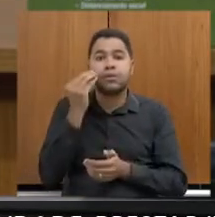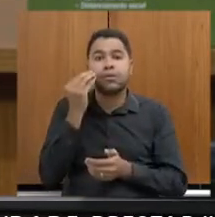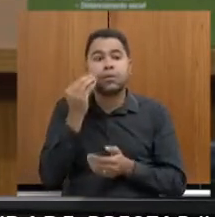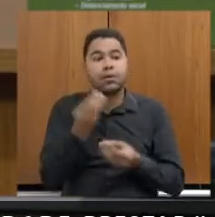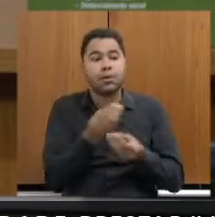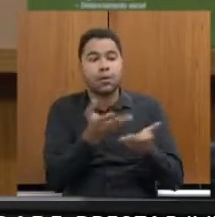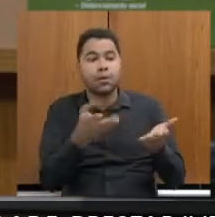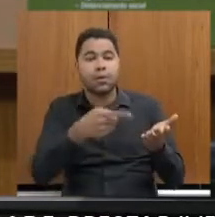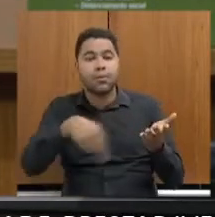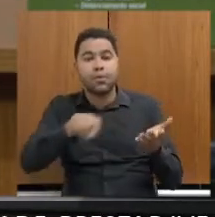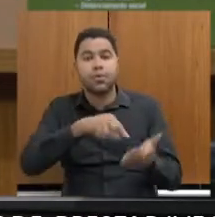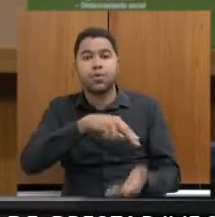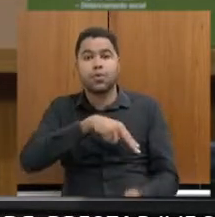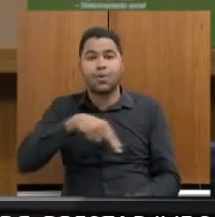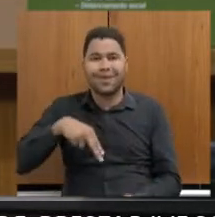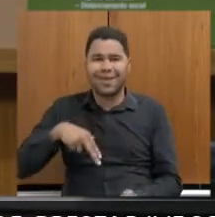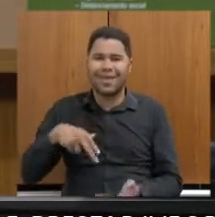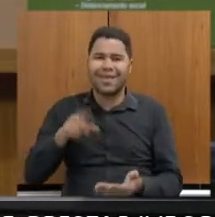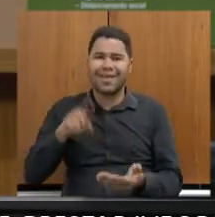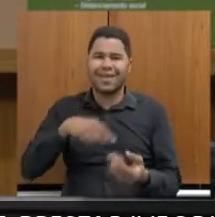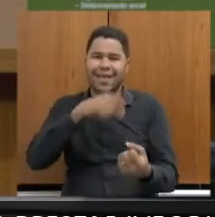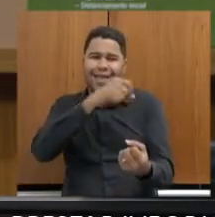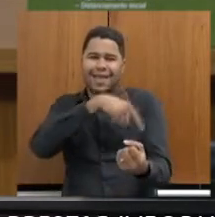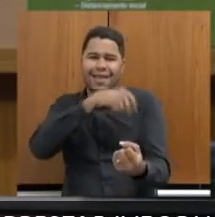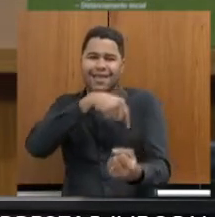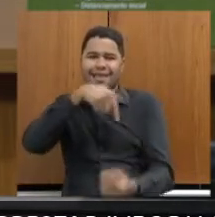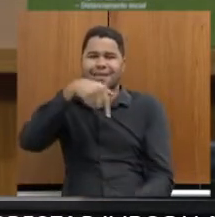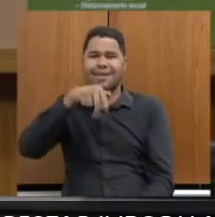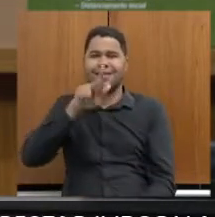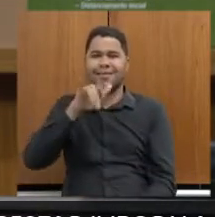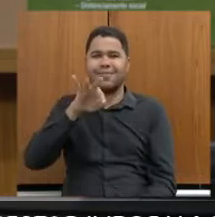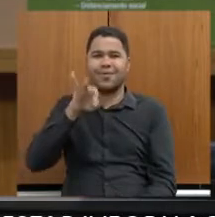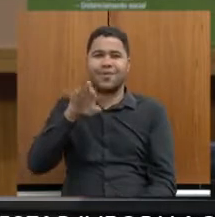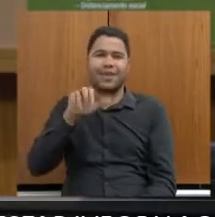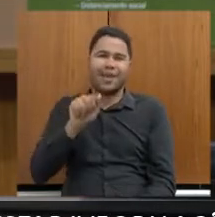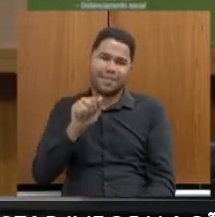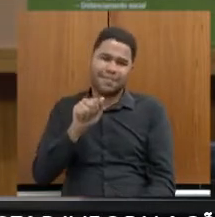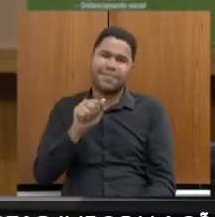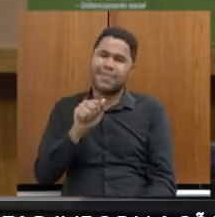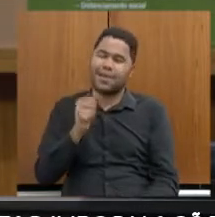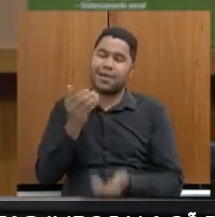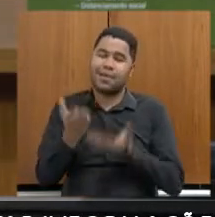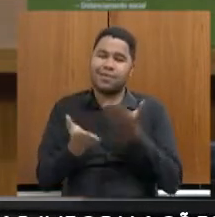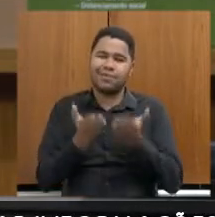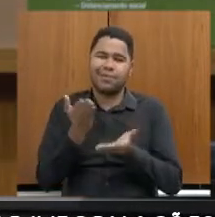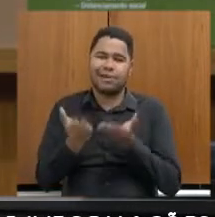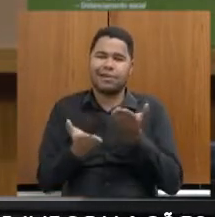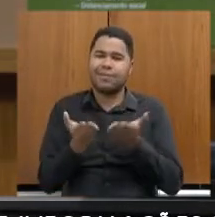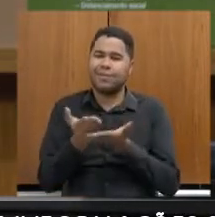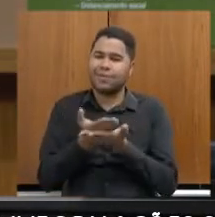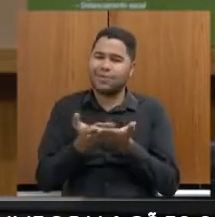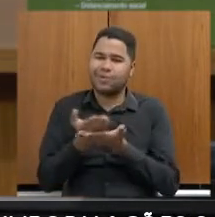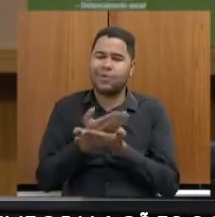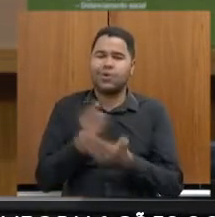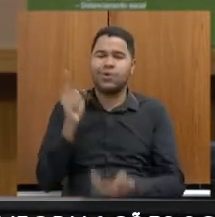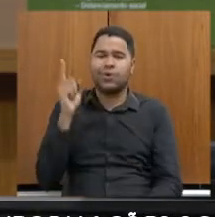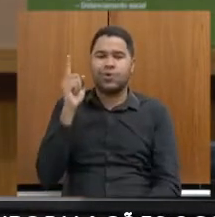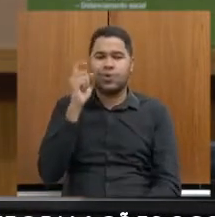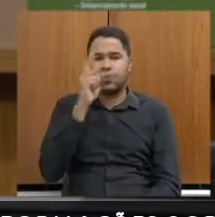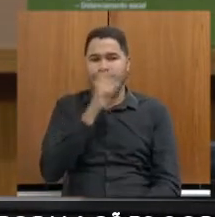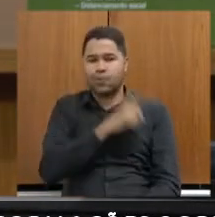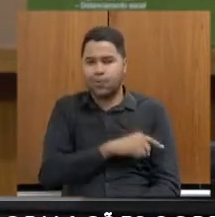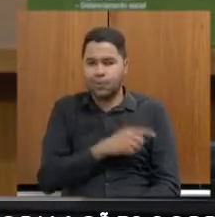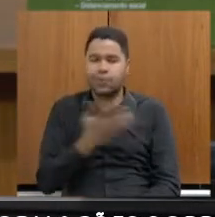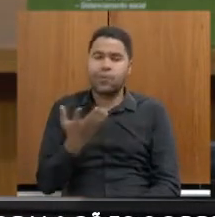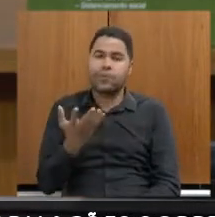trazer para o paciente especialmente a quimioterapia né que ele se desloque menos que quimioterapia é um tratamento muito difícil e